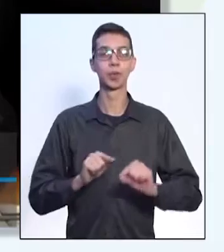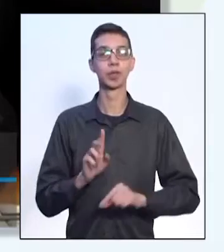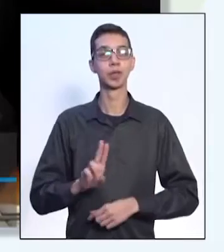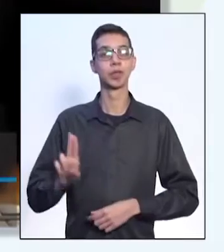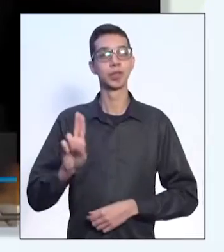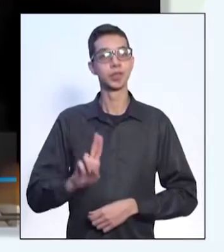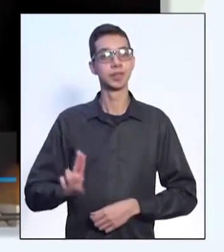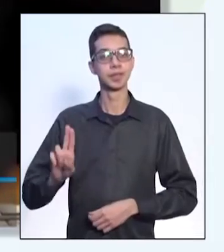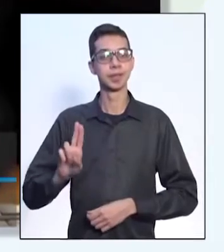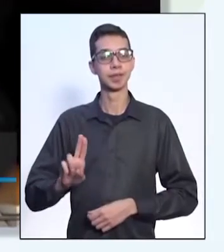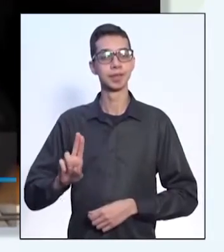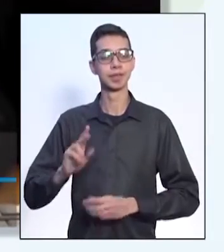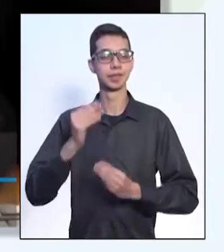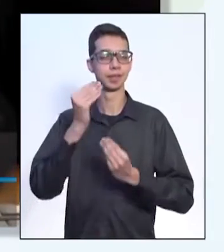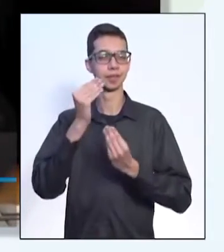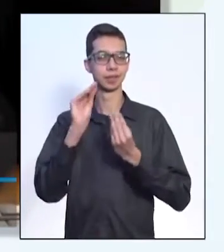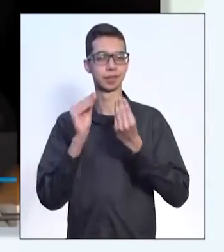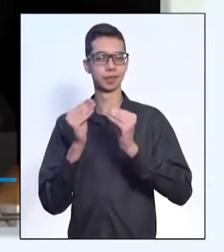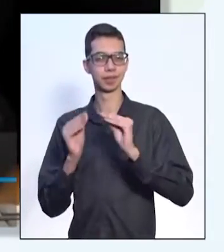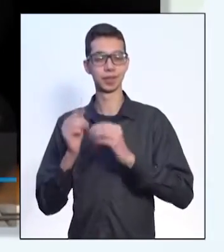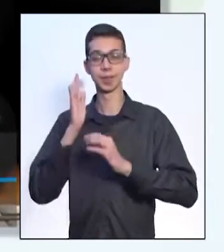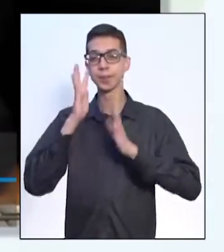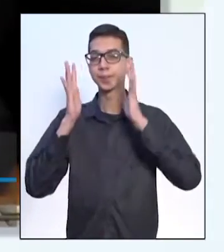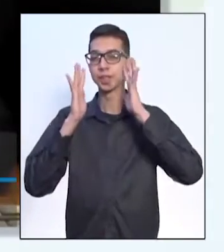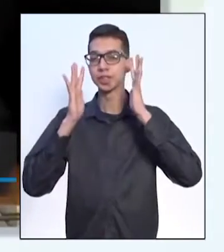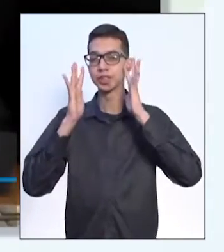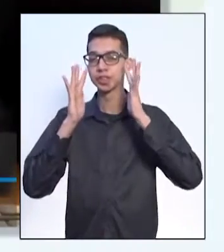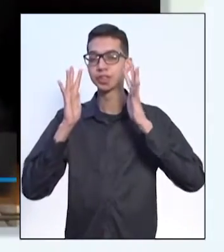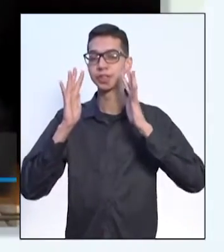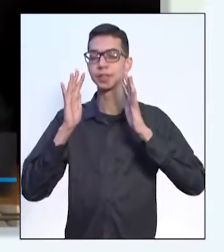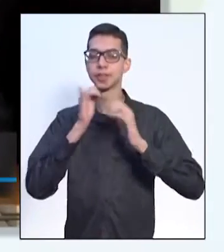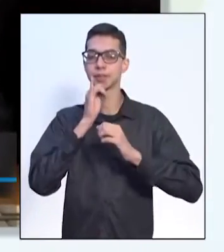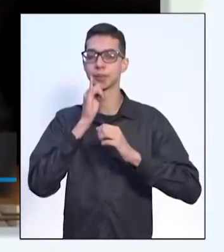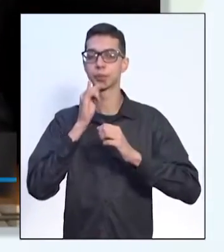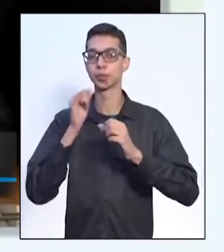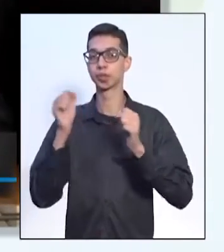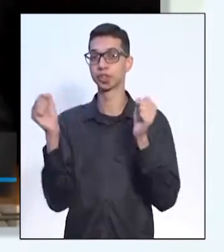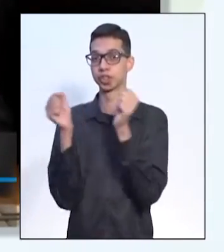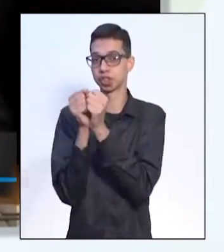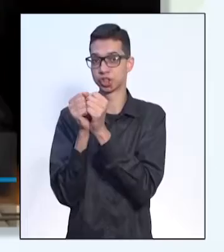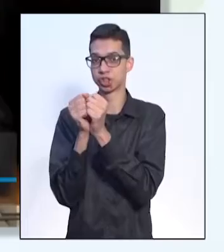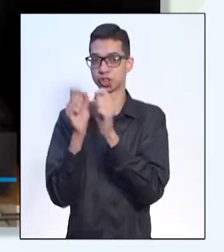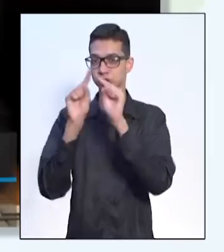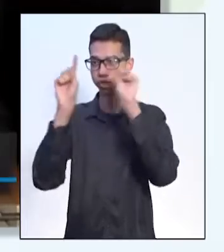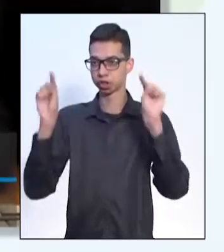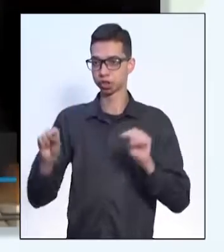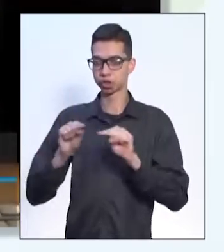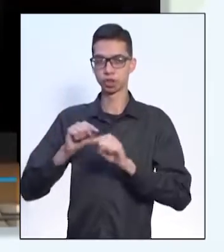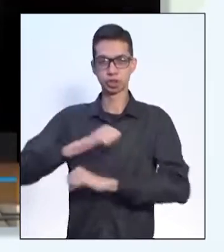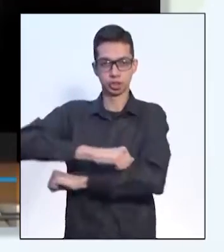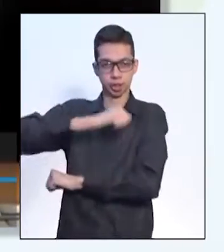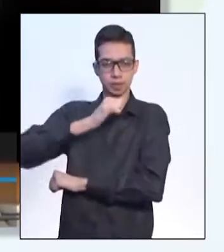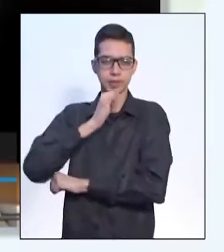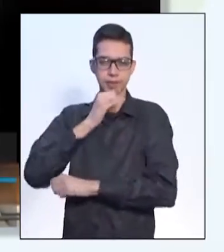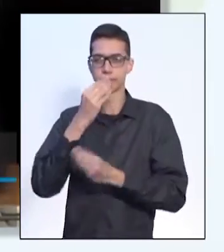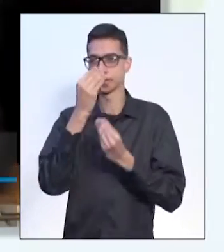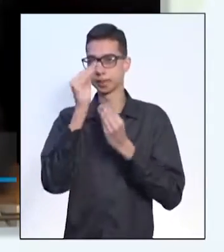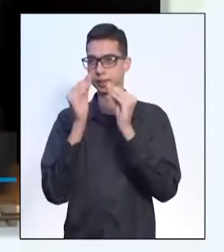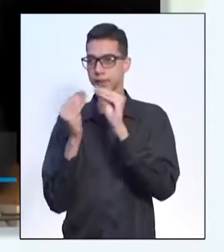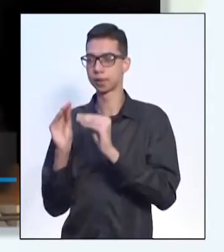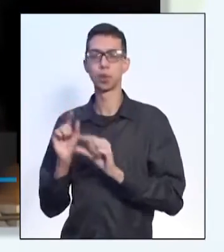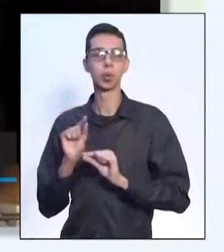janela? Lembrando que vocês poderiam escolher problemas reais para abordar nesse